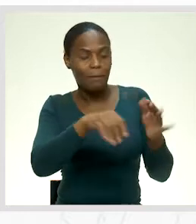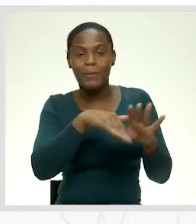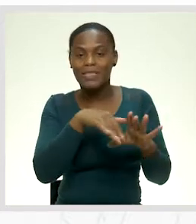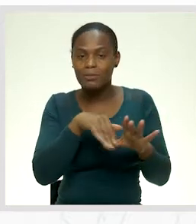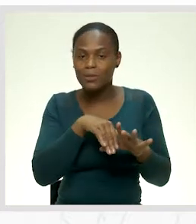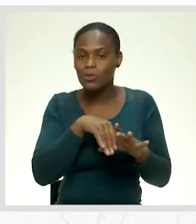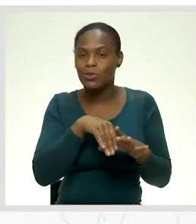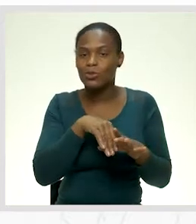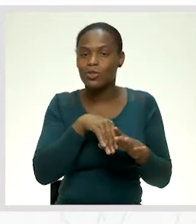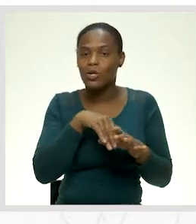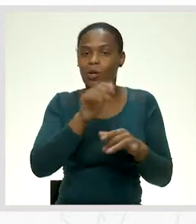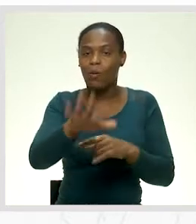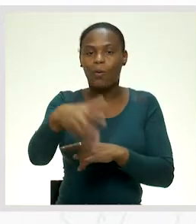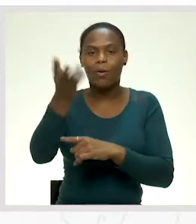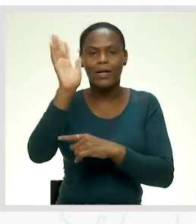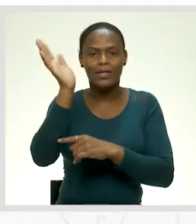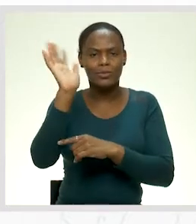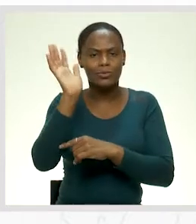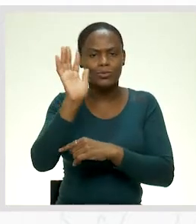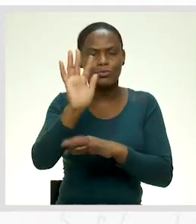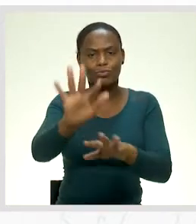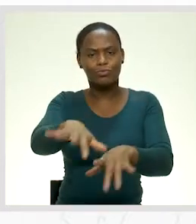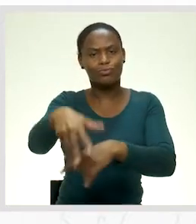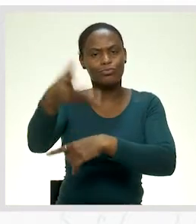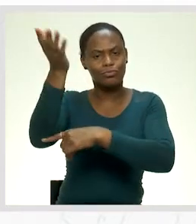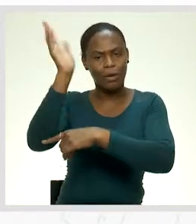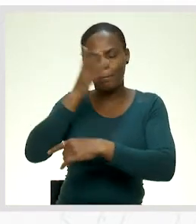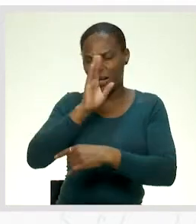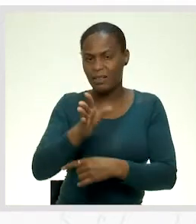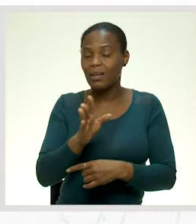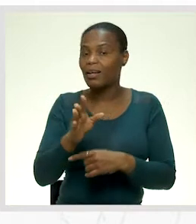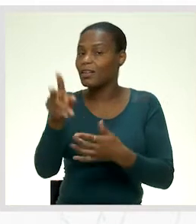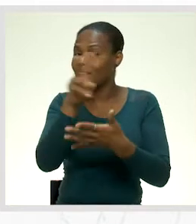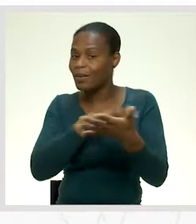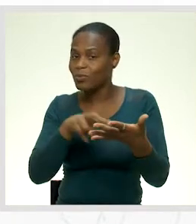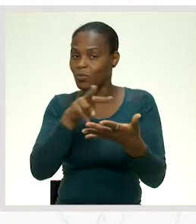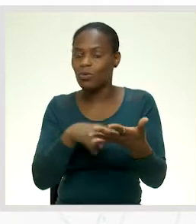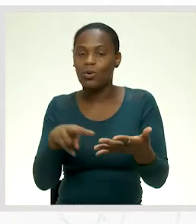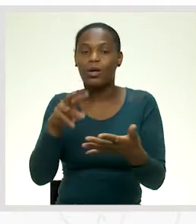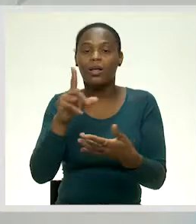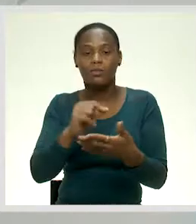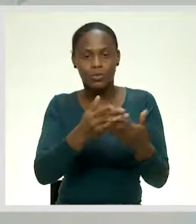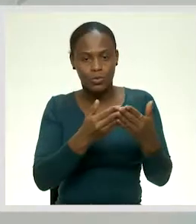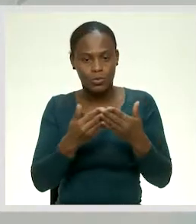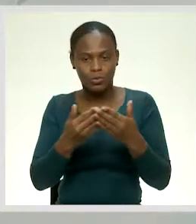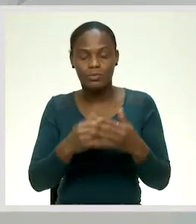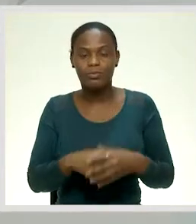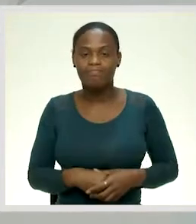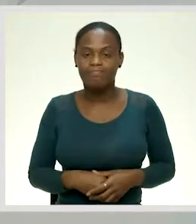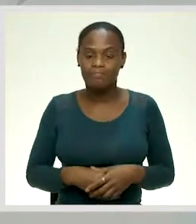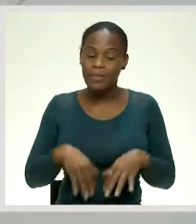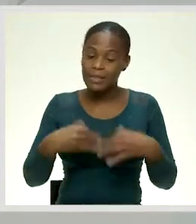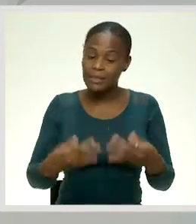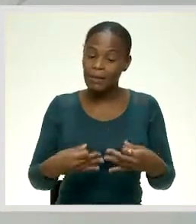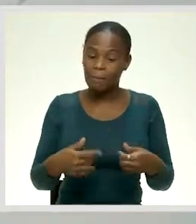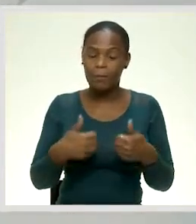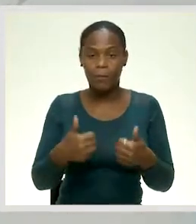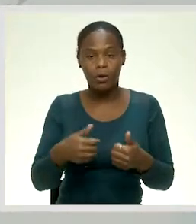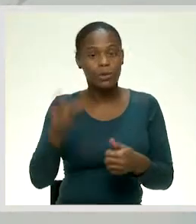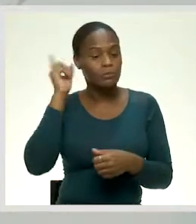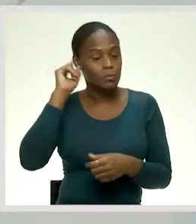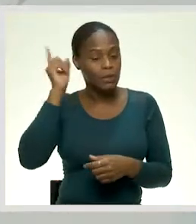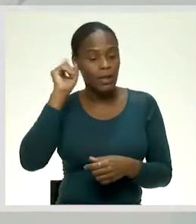congressos, simpósios ou práticas de leituras e estudos. É sempre bom, importante,